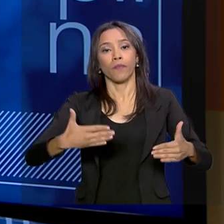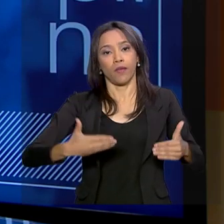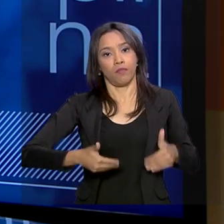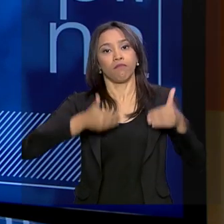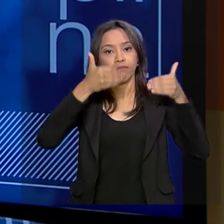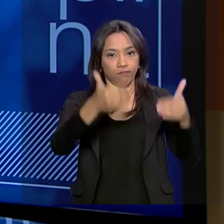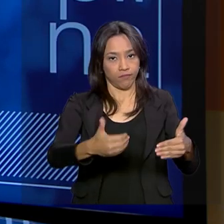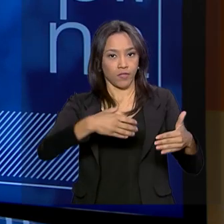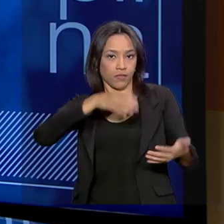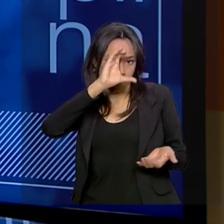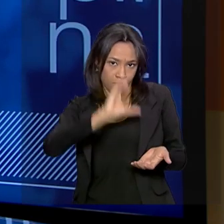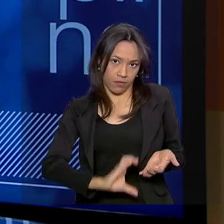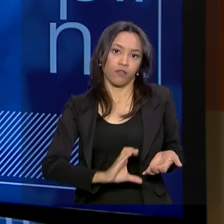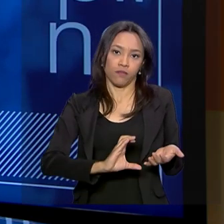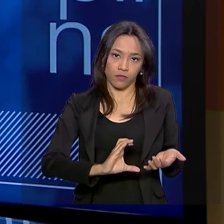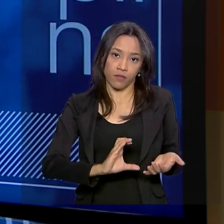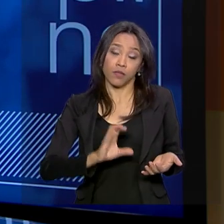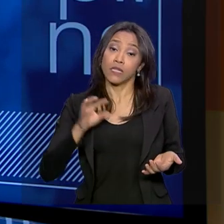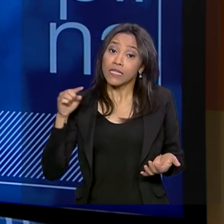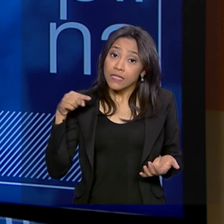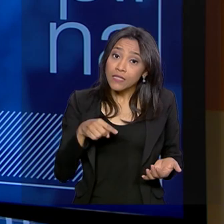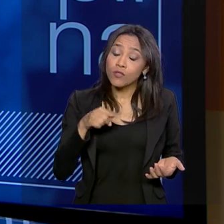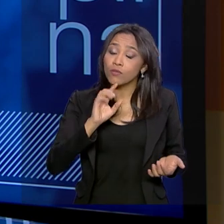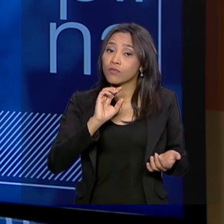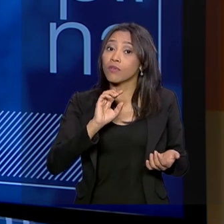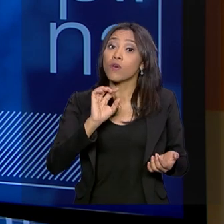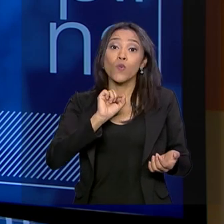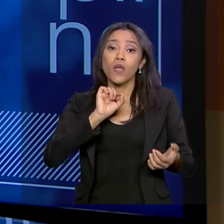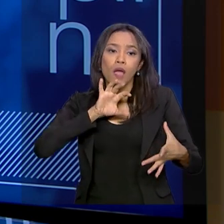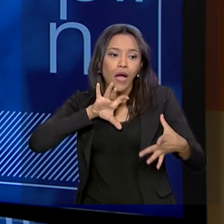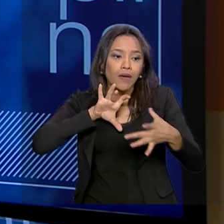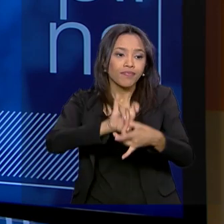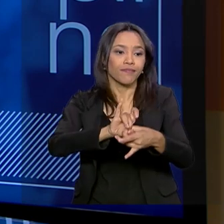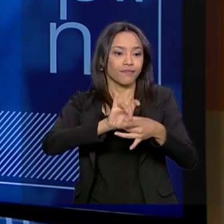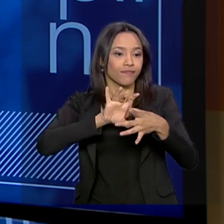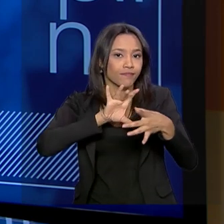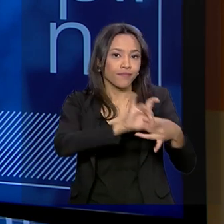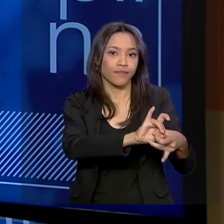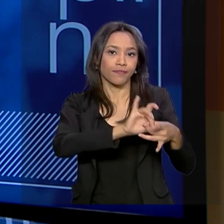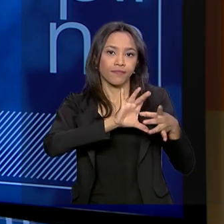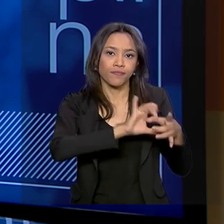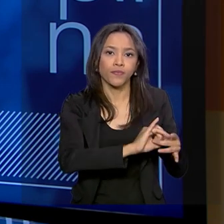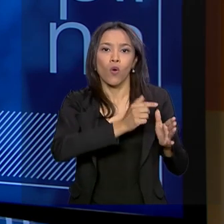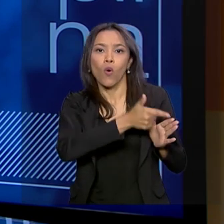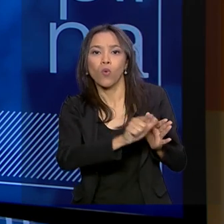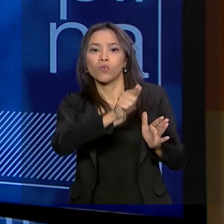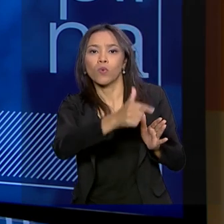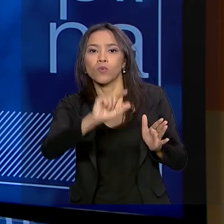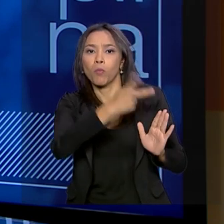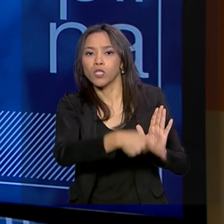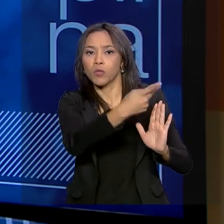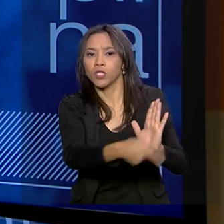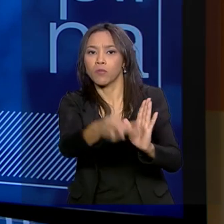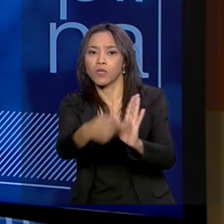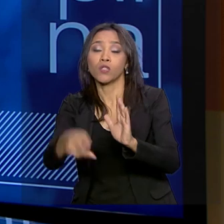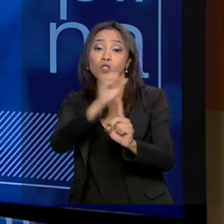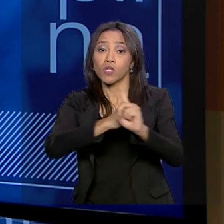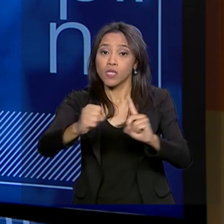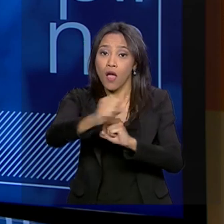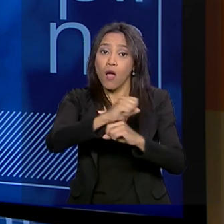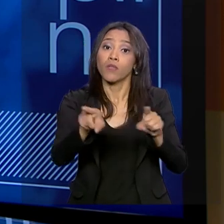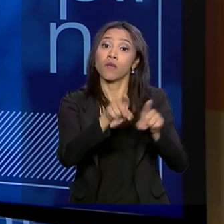guarda-chuva do Ministério da Cidadania, isso possibilitou a integração de projetos da área de social e da